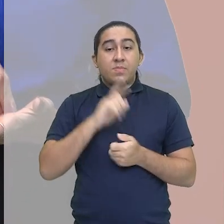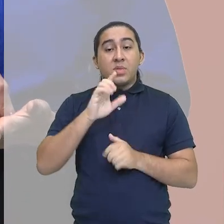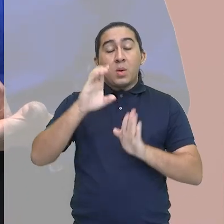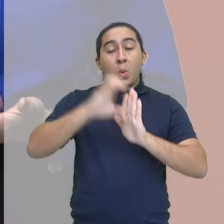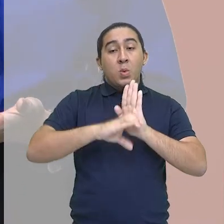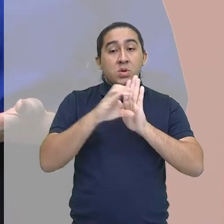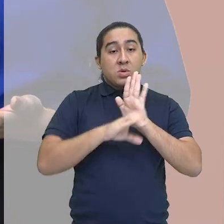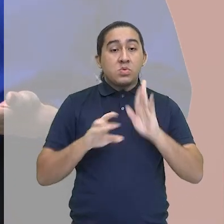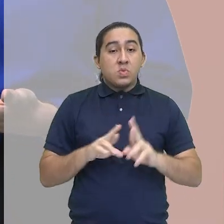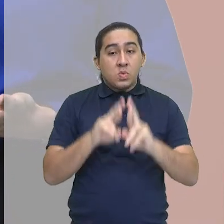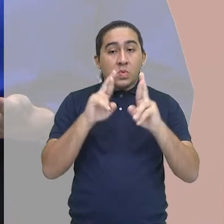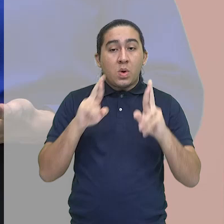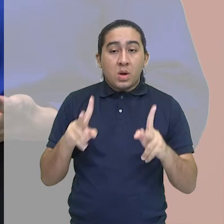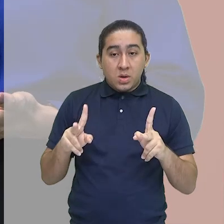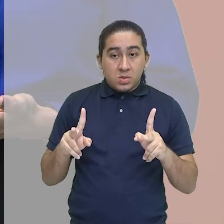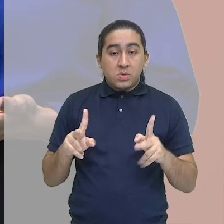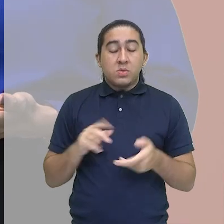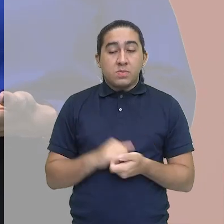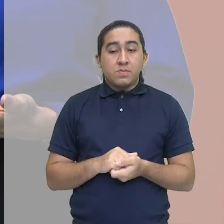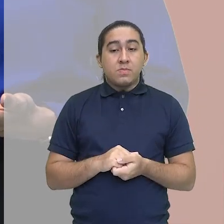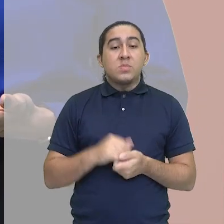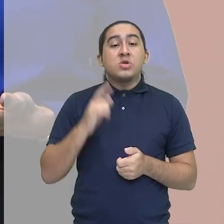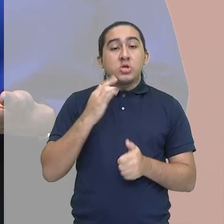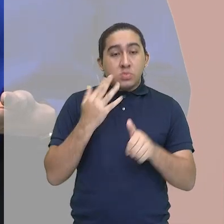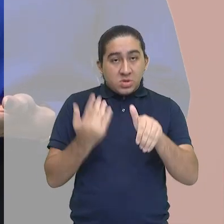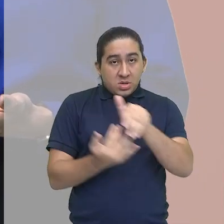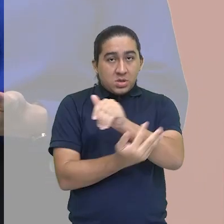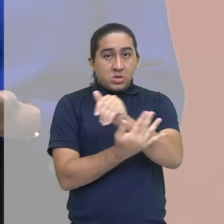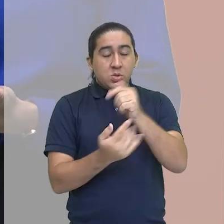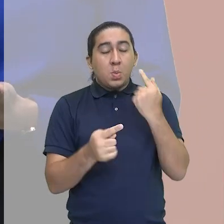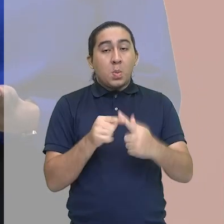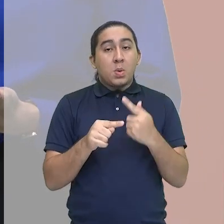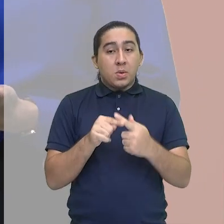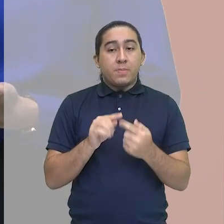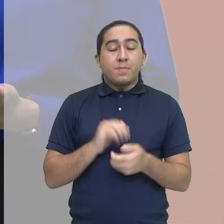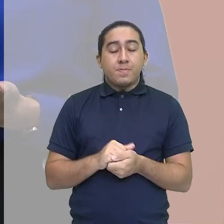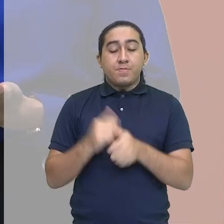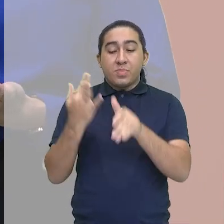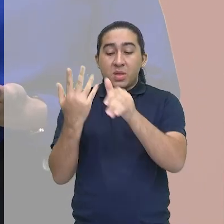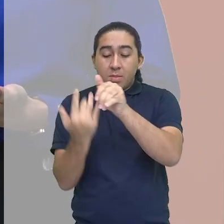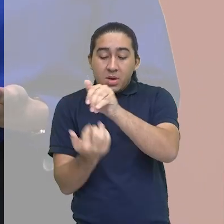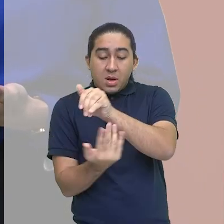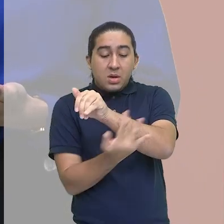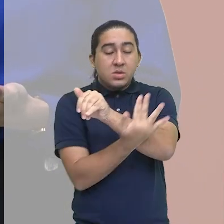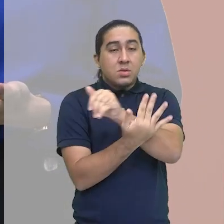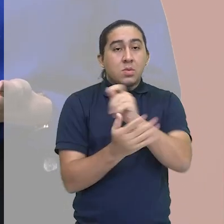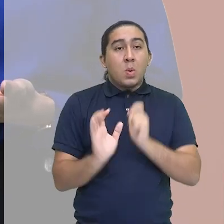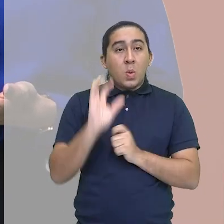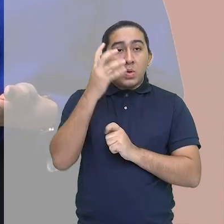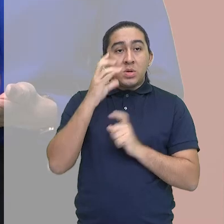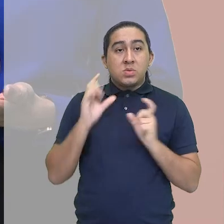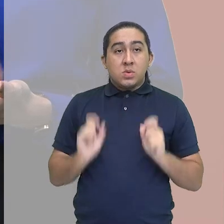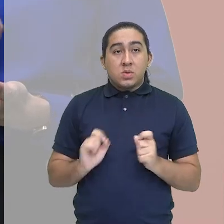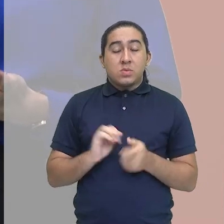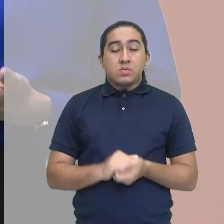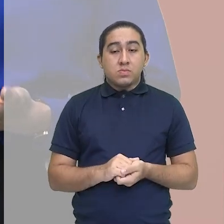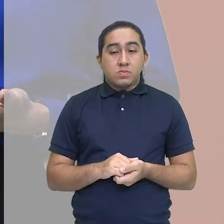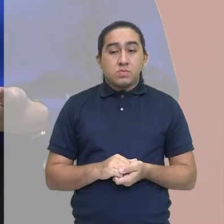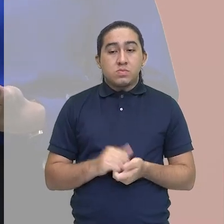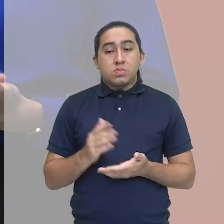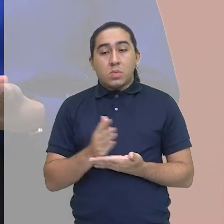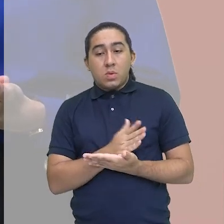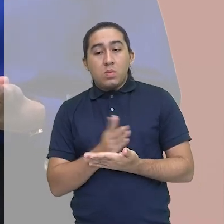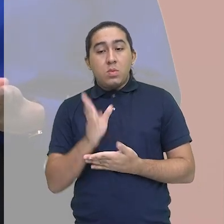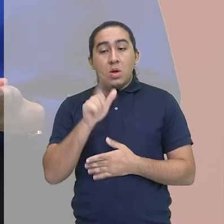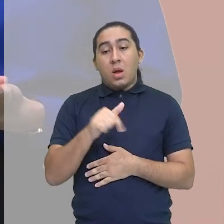conceito diferente ali de migrantes, né? Porque a migração, gente, ela vai ocorrer muitas das vezes de